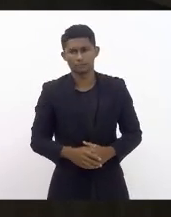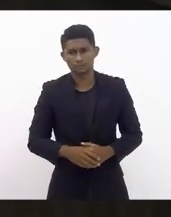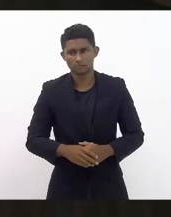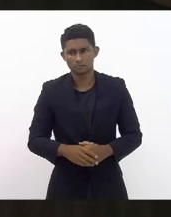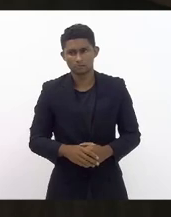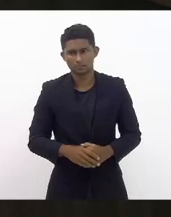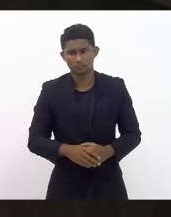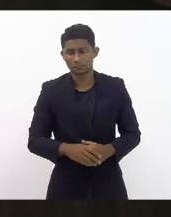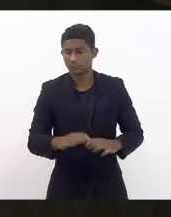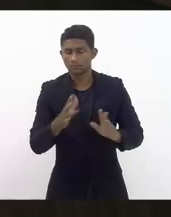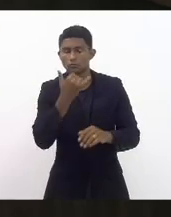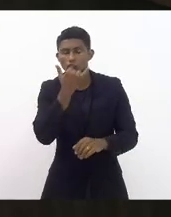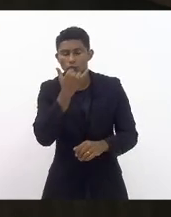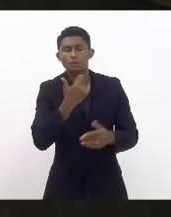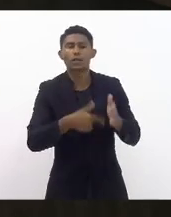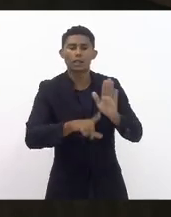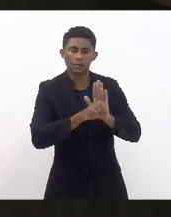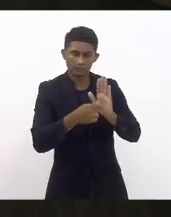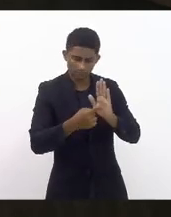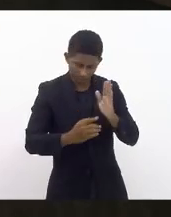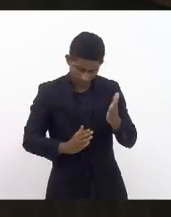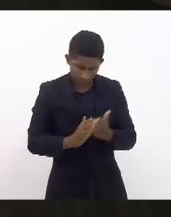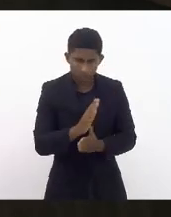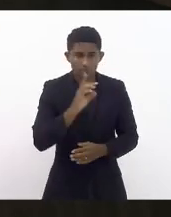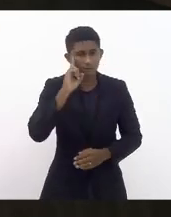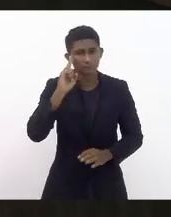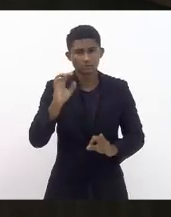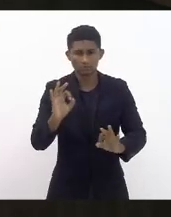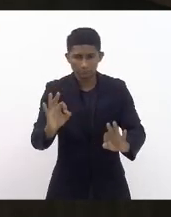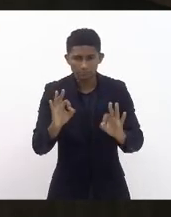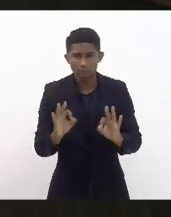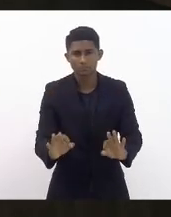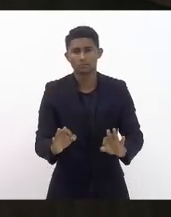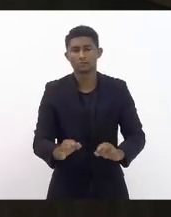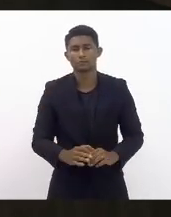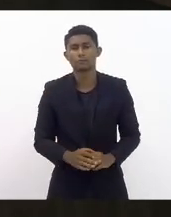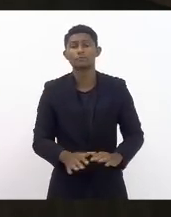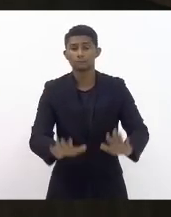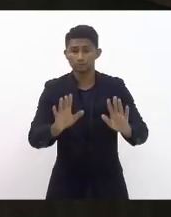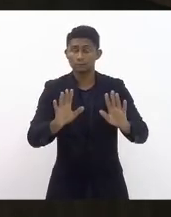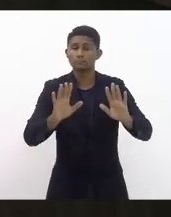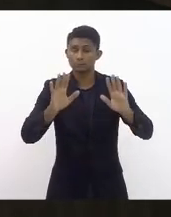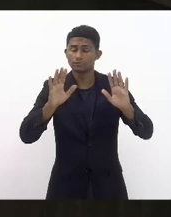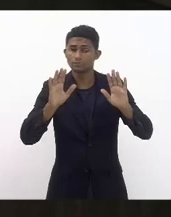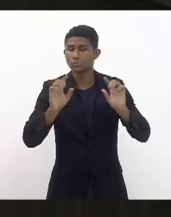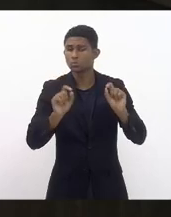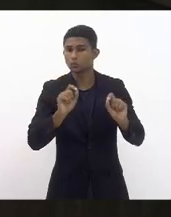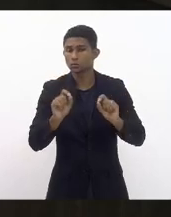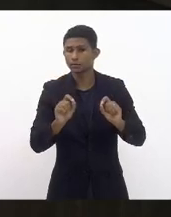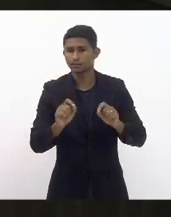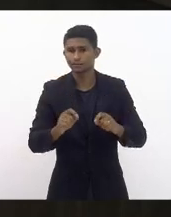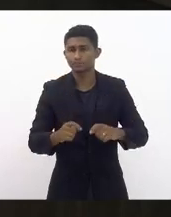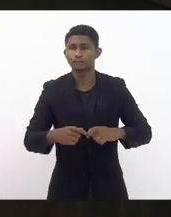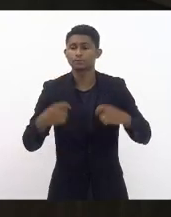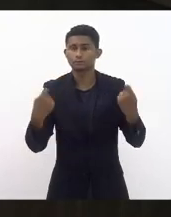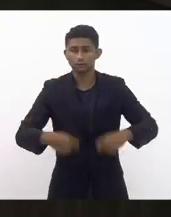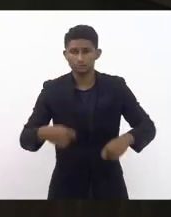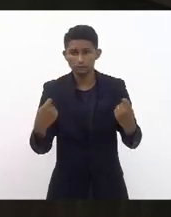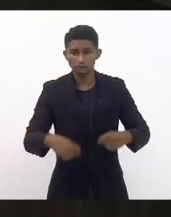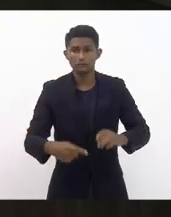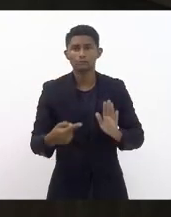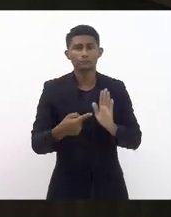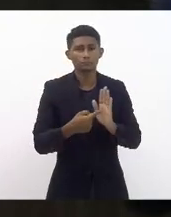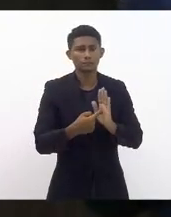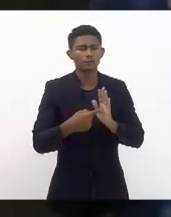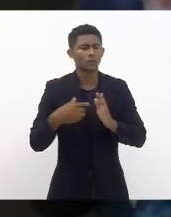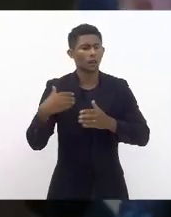aliás, essa lei deve entrar em vigor na data da sua publicação, mas tem que seus efeitos serem